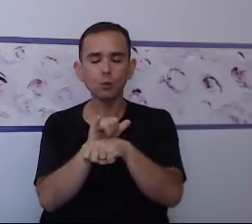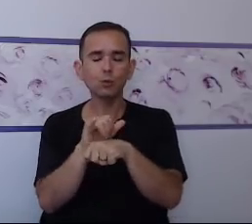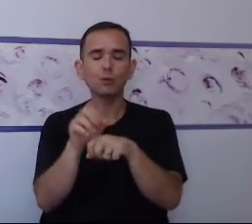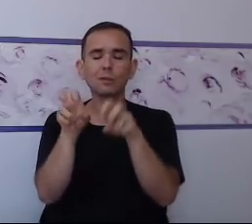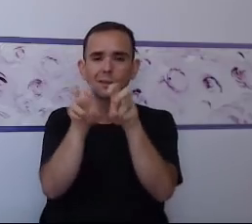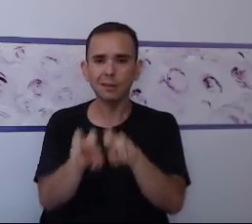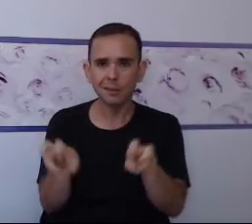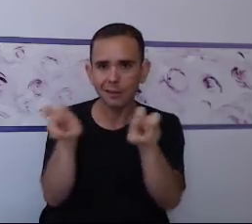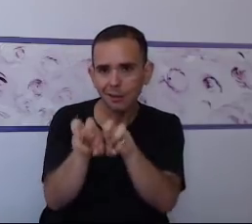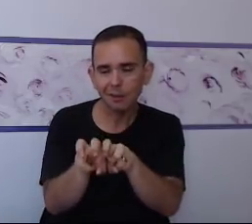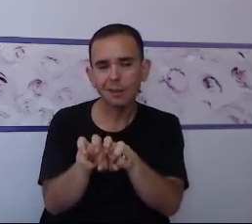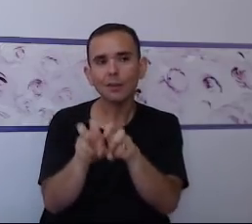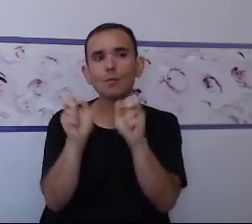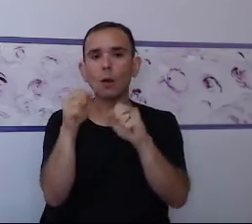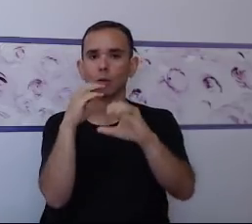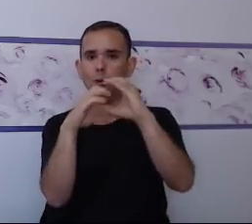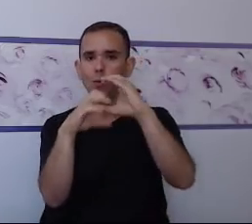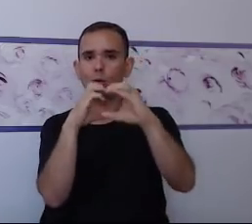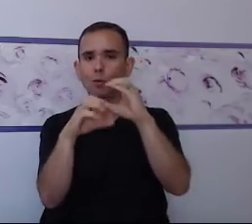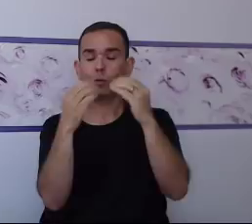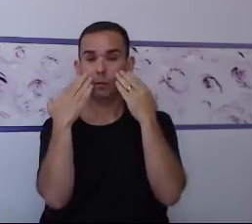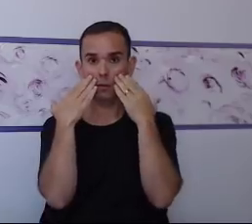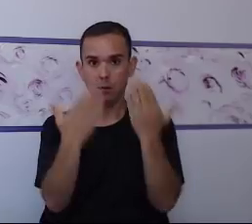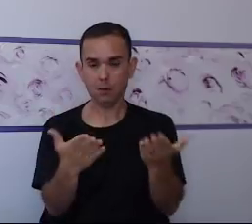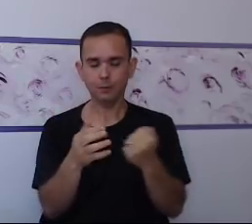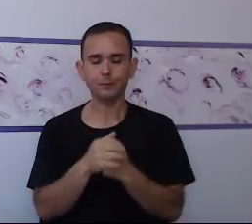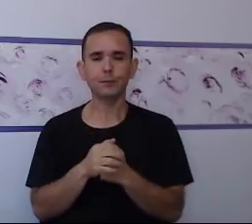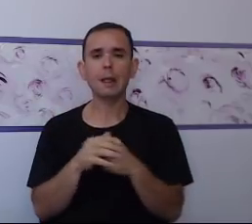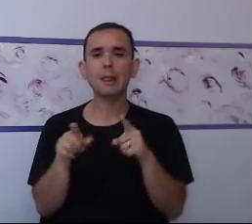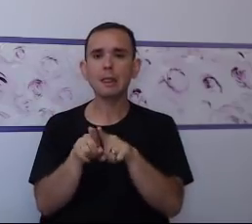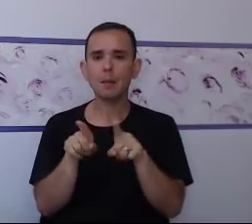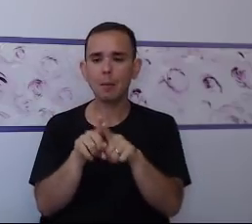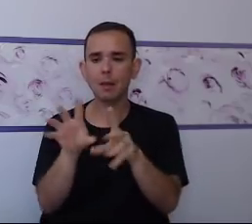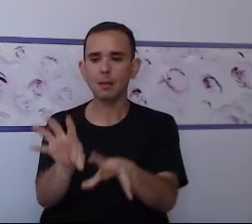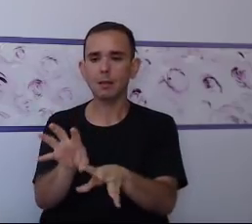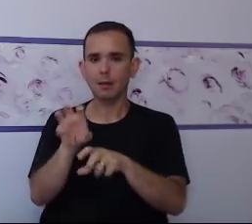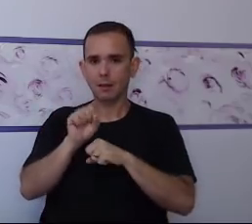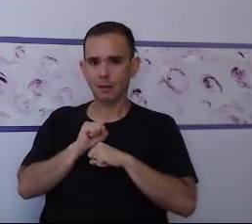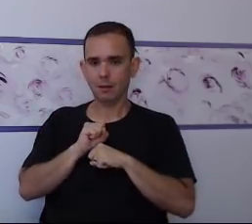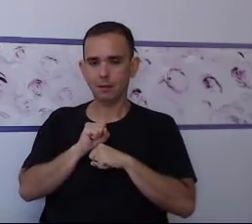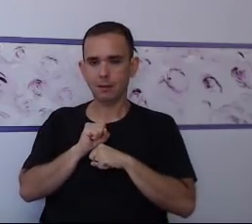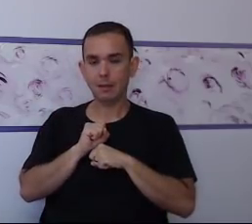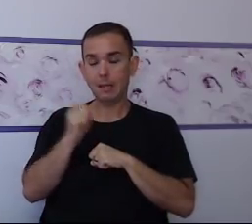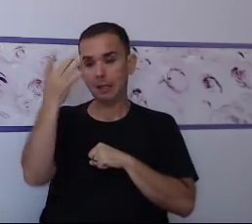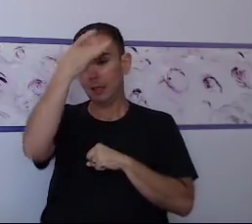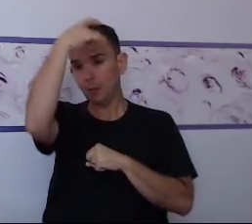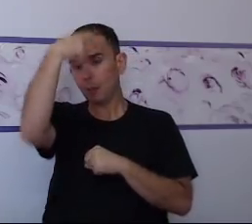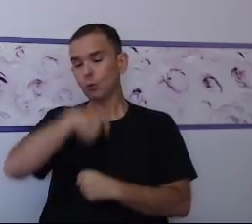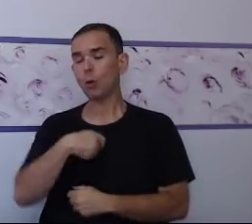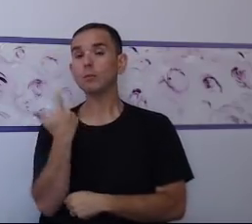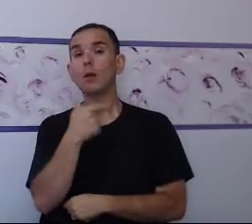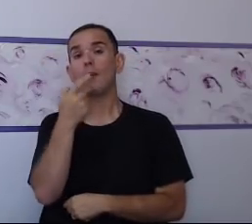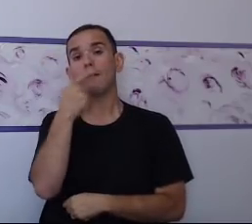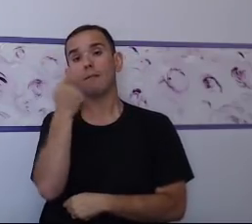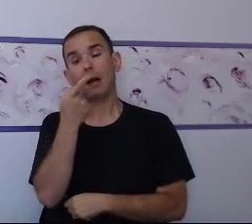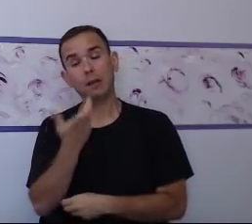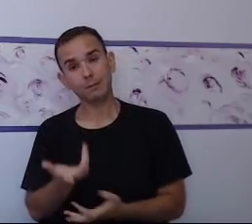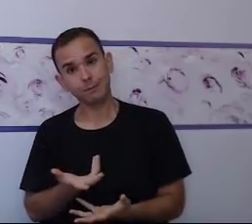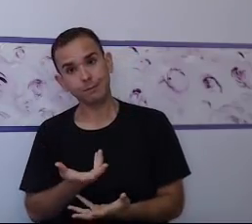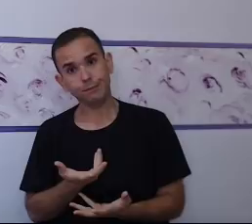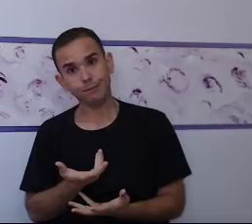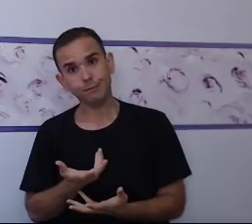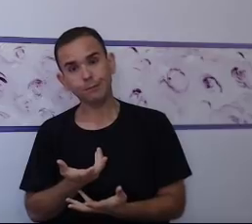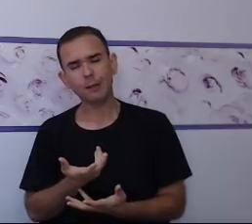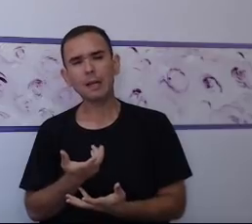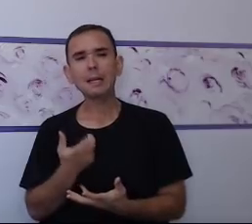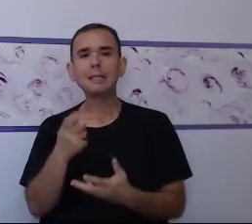eletrônicos, né, que permite a comunicação expressiva e receptiva das pessoas sem fala. E temos também, que